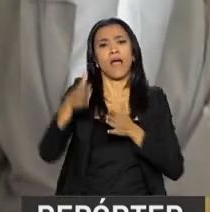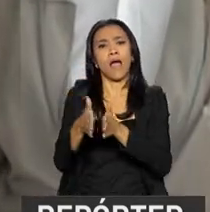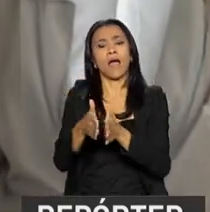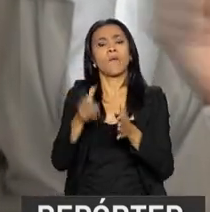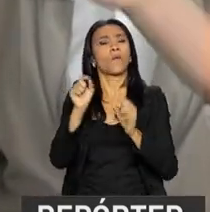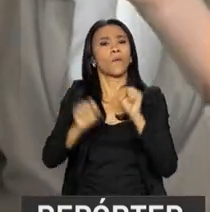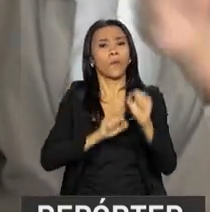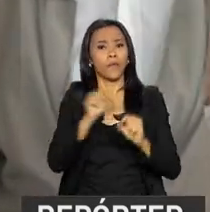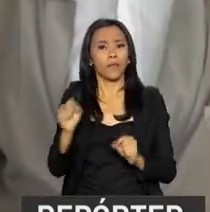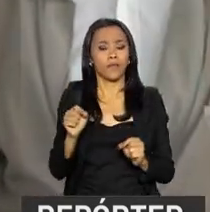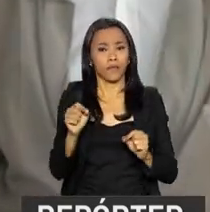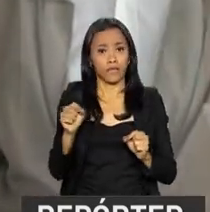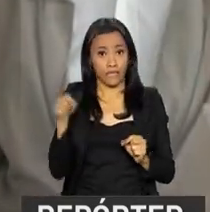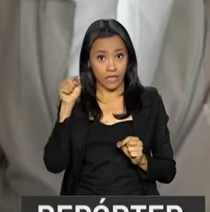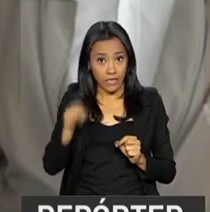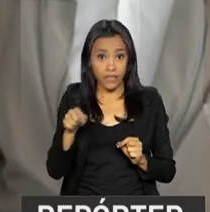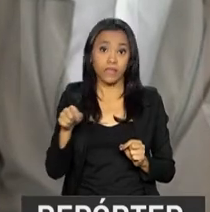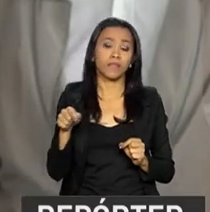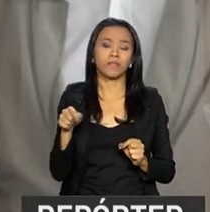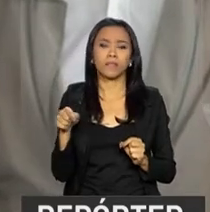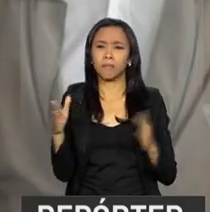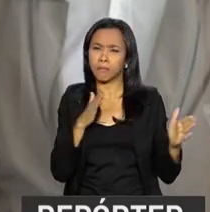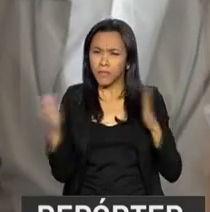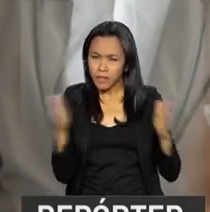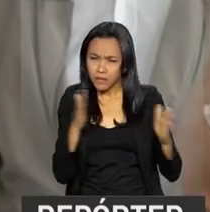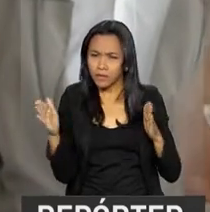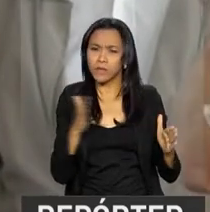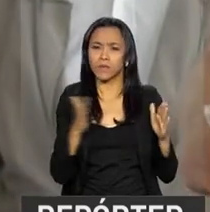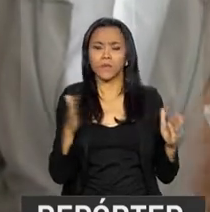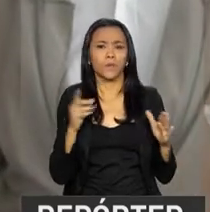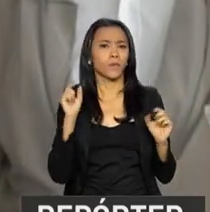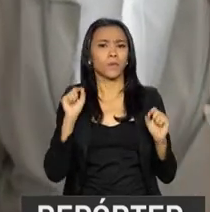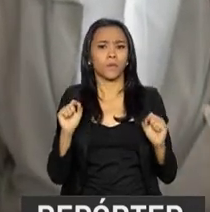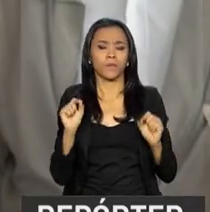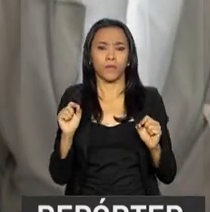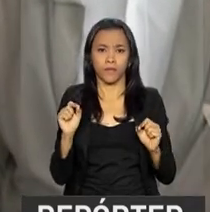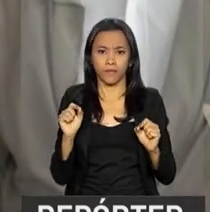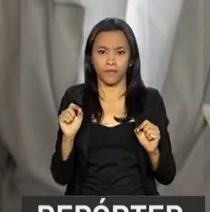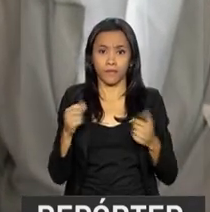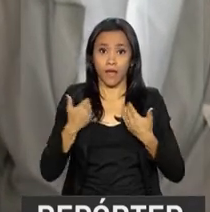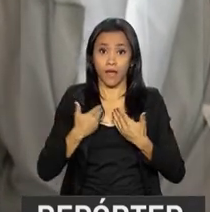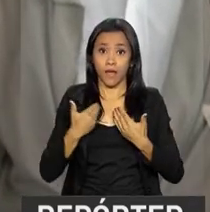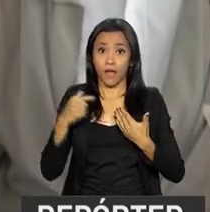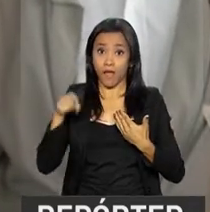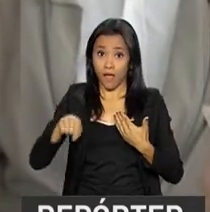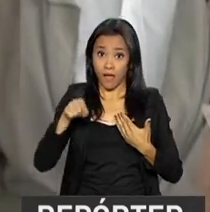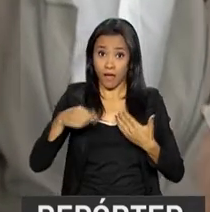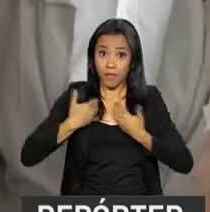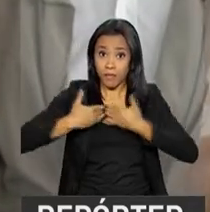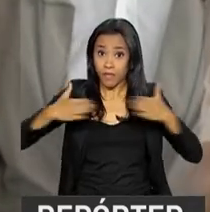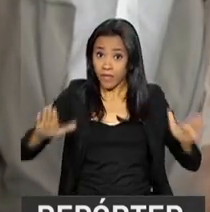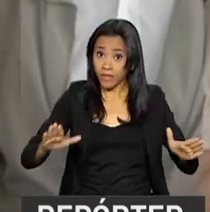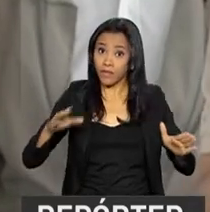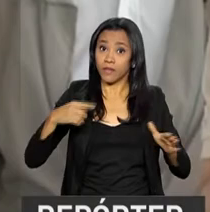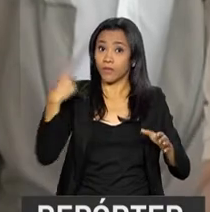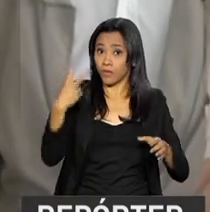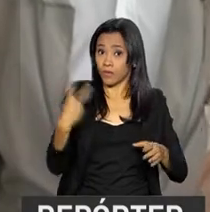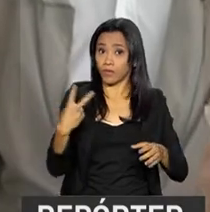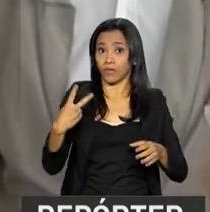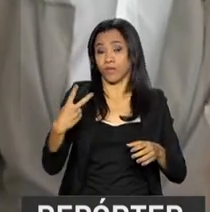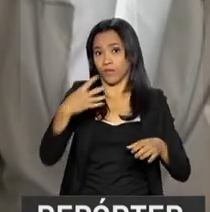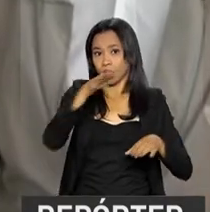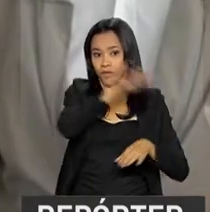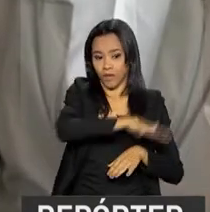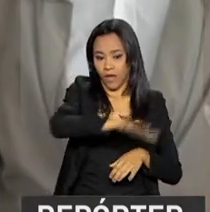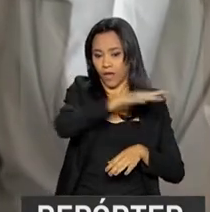a possibilidade, durante um relativo período de tempo, a niteroenses e gonçalenses